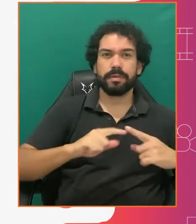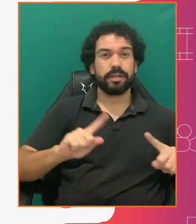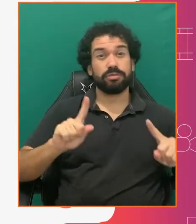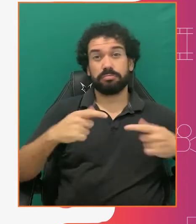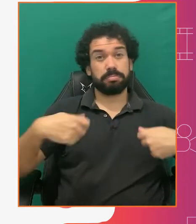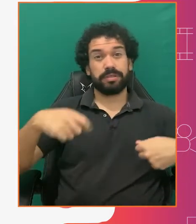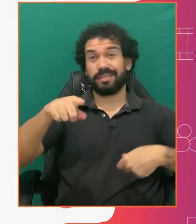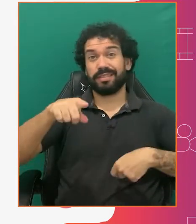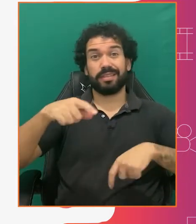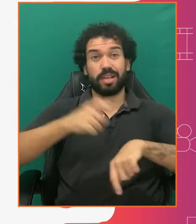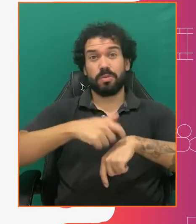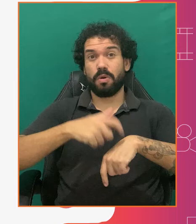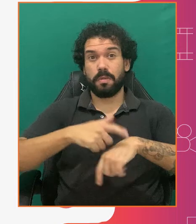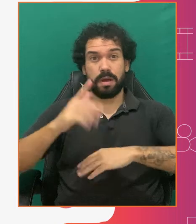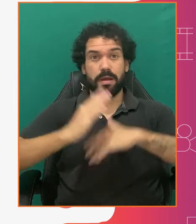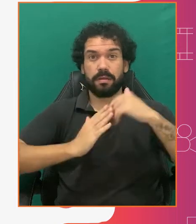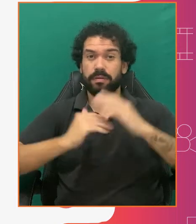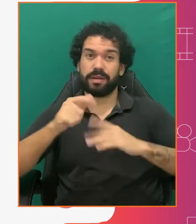para aquela ação.